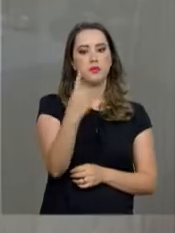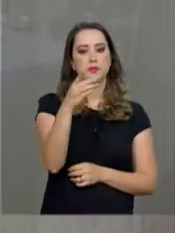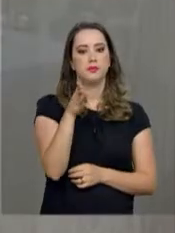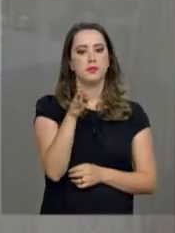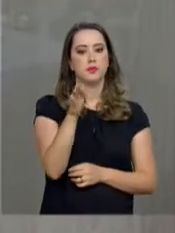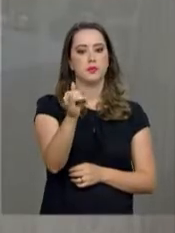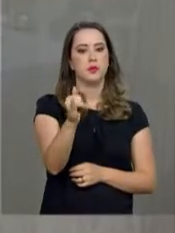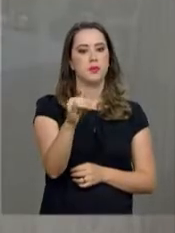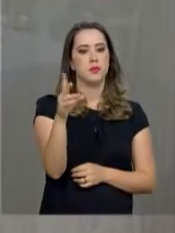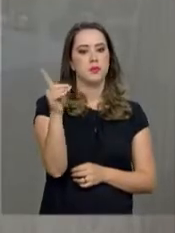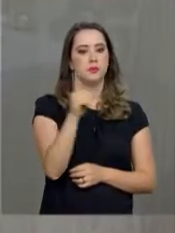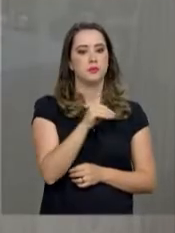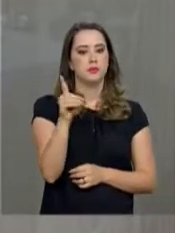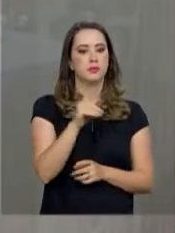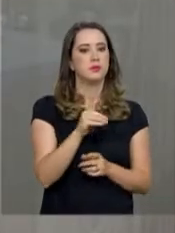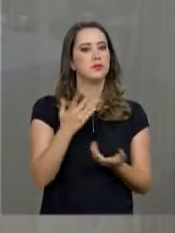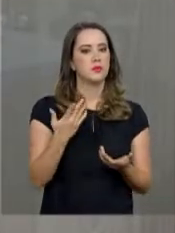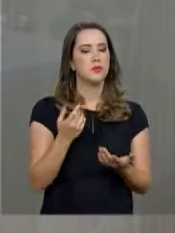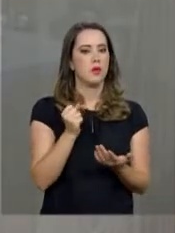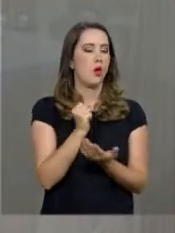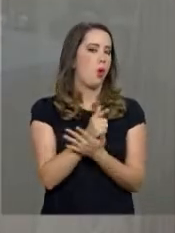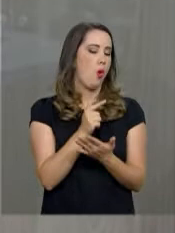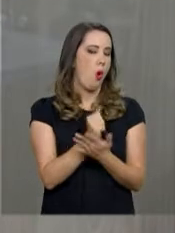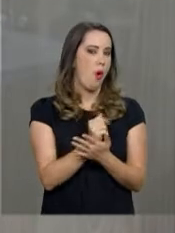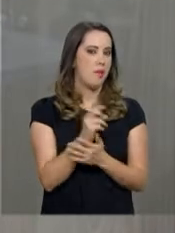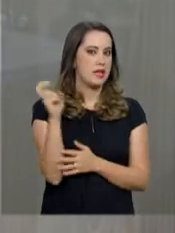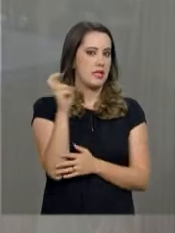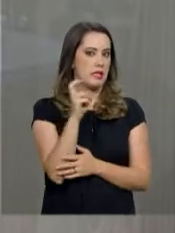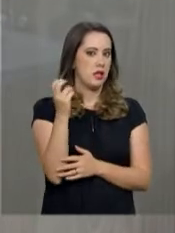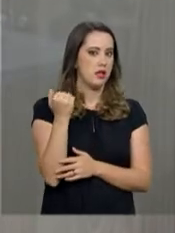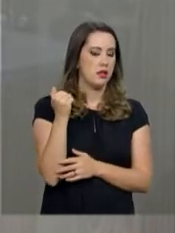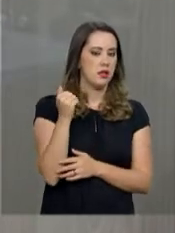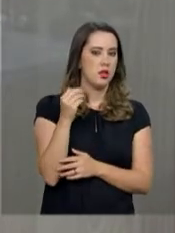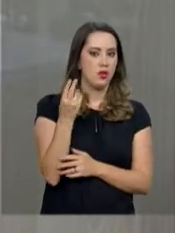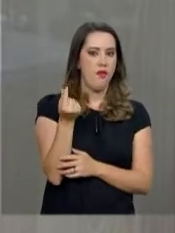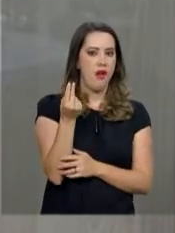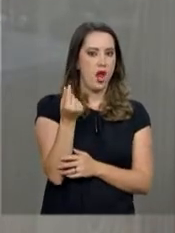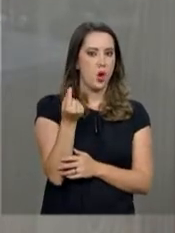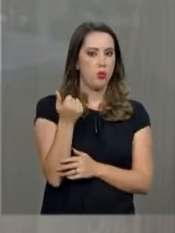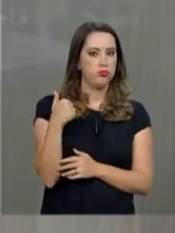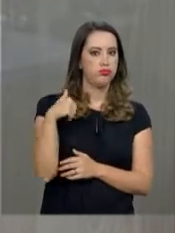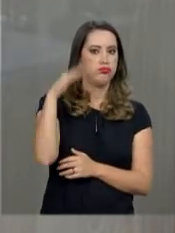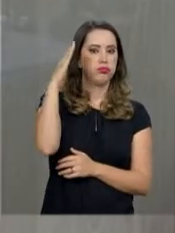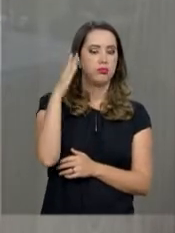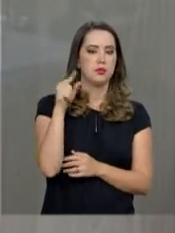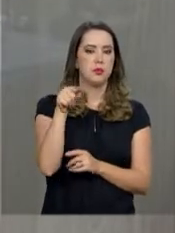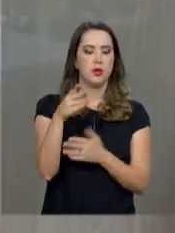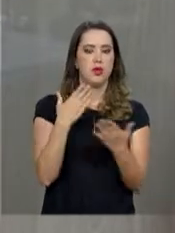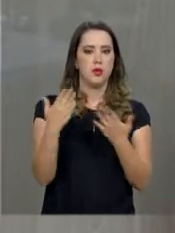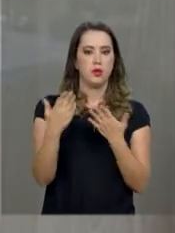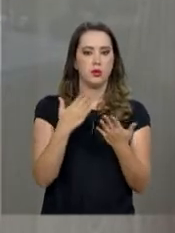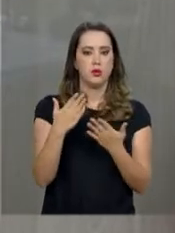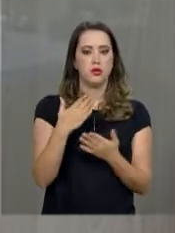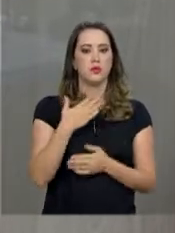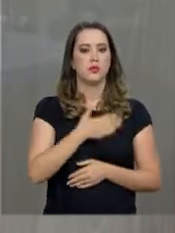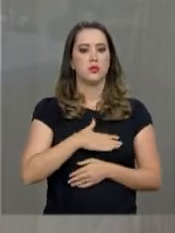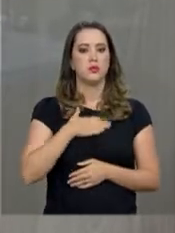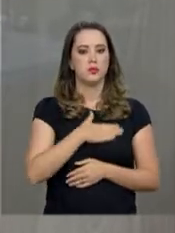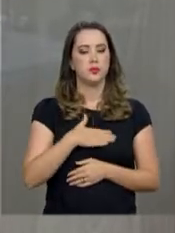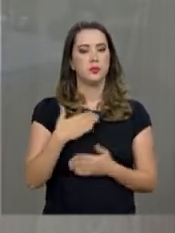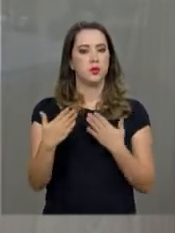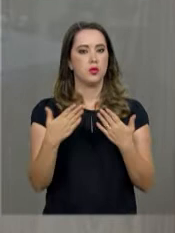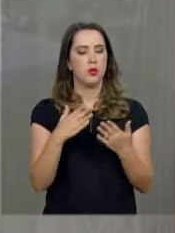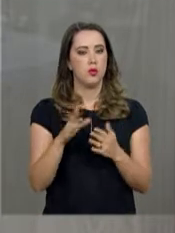importações foram foi o quinto maior valor importado para meses de agosto sendo que o maior também foi em agosto de